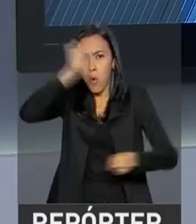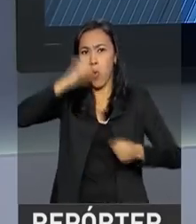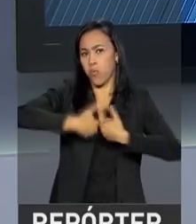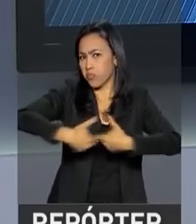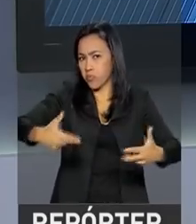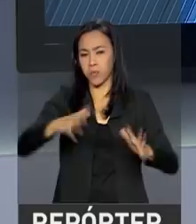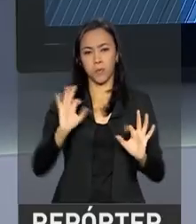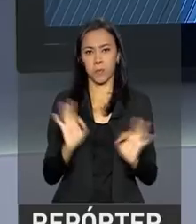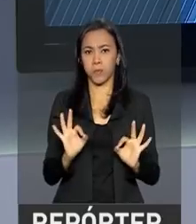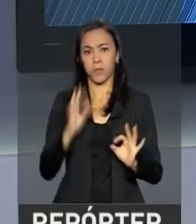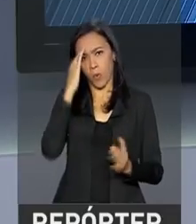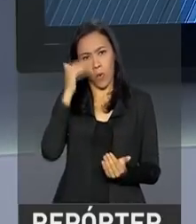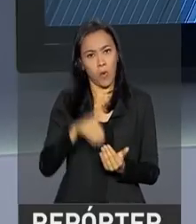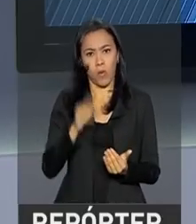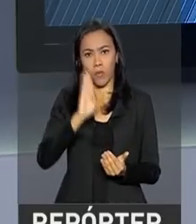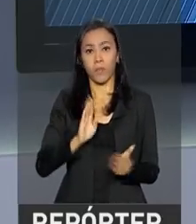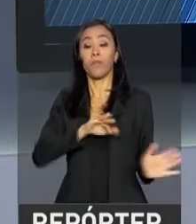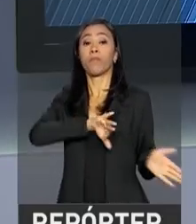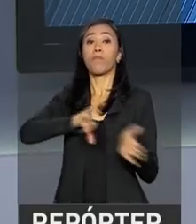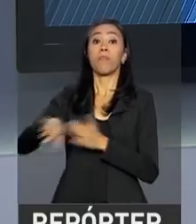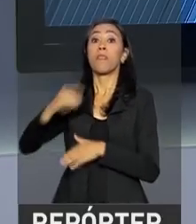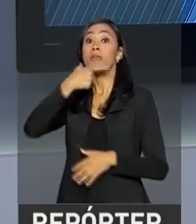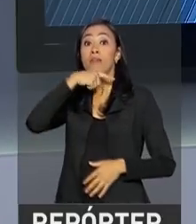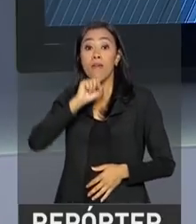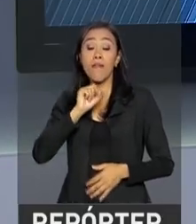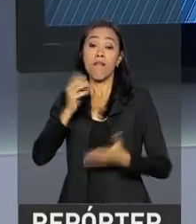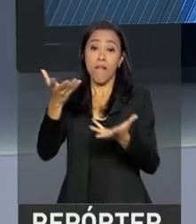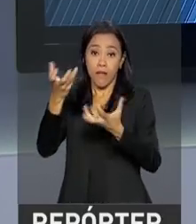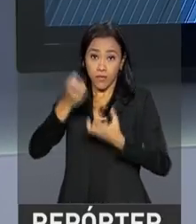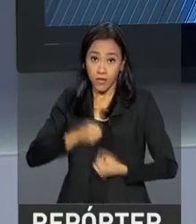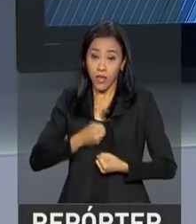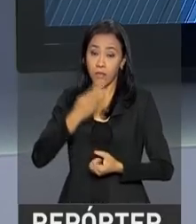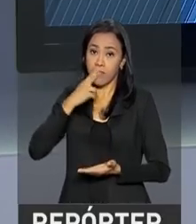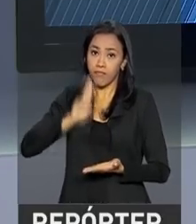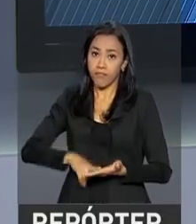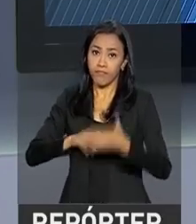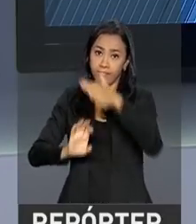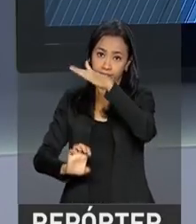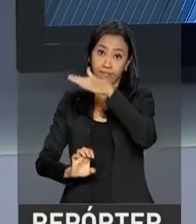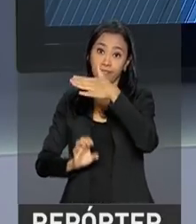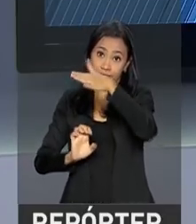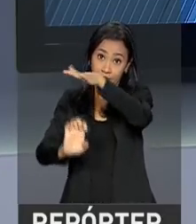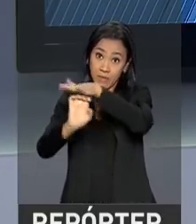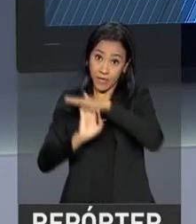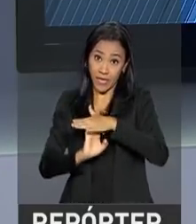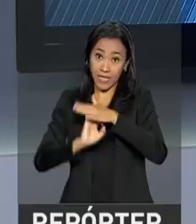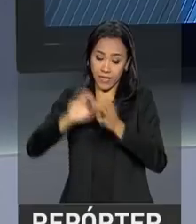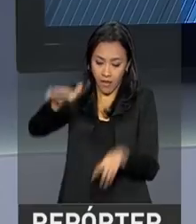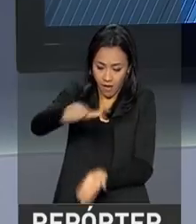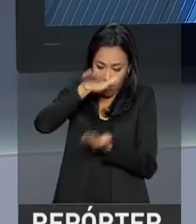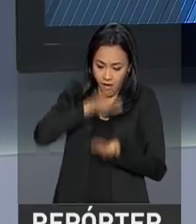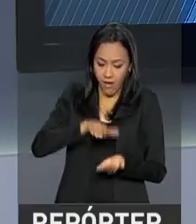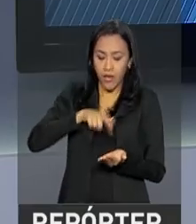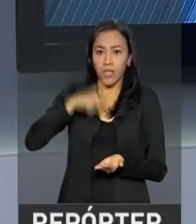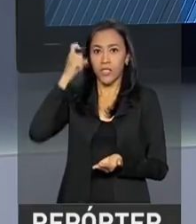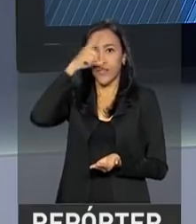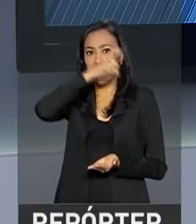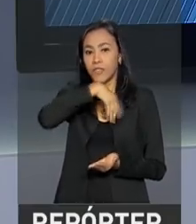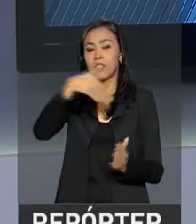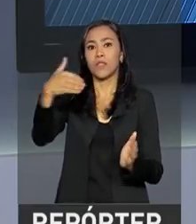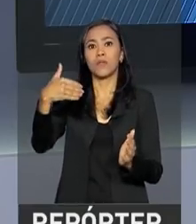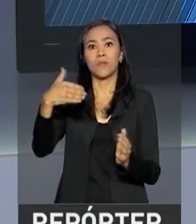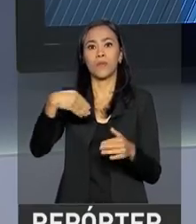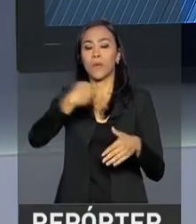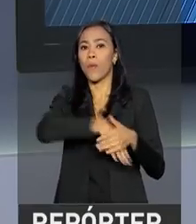muitas encomendas pelos correios sabe como é difícil guardar tantos código de rastreamento e para facilitar a vida dos